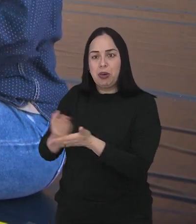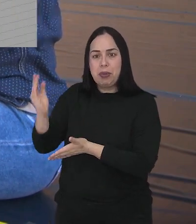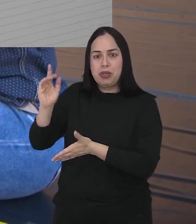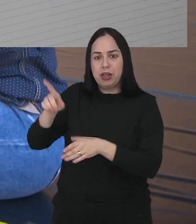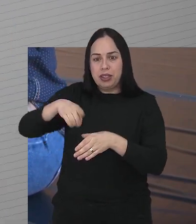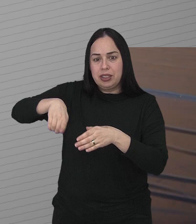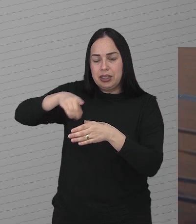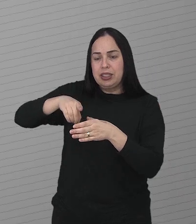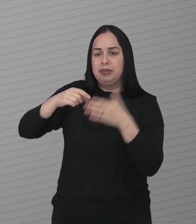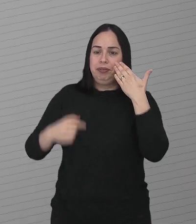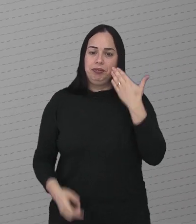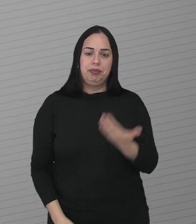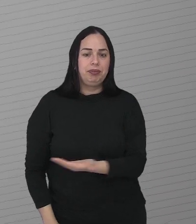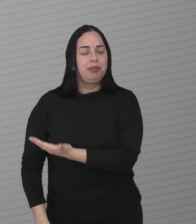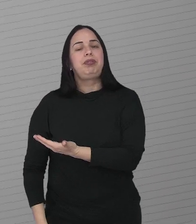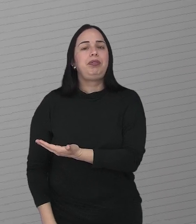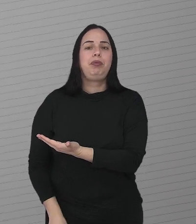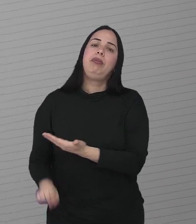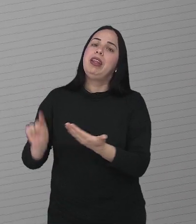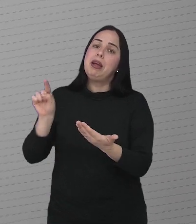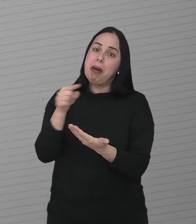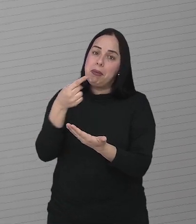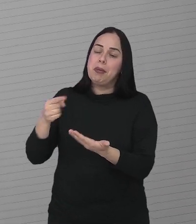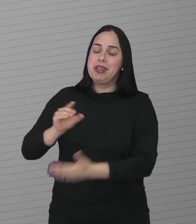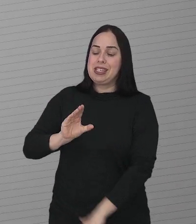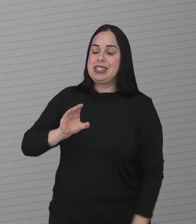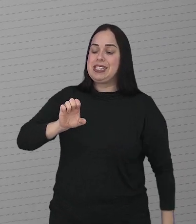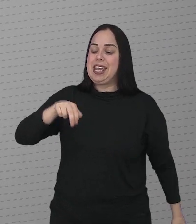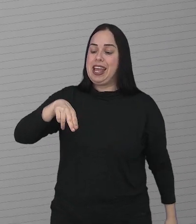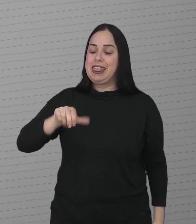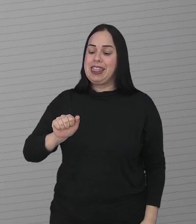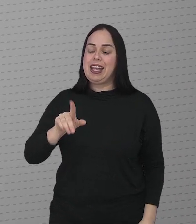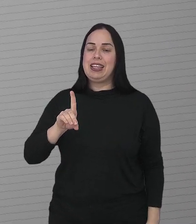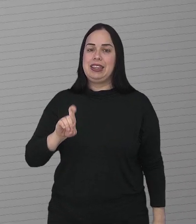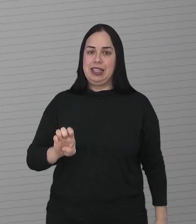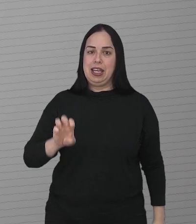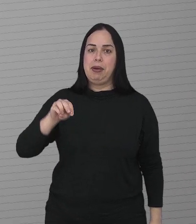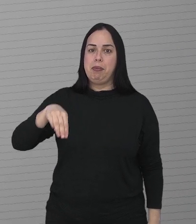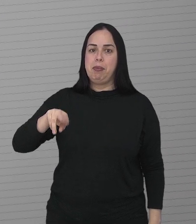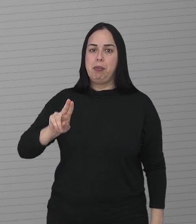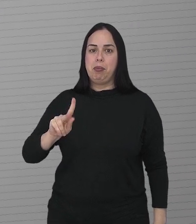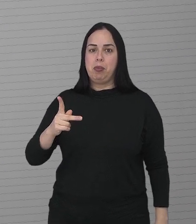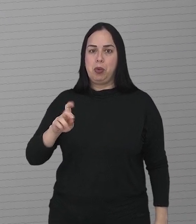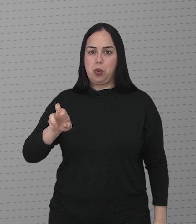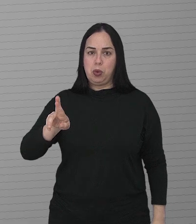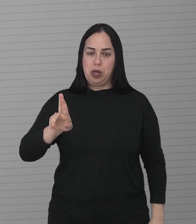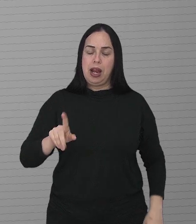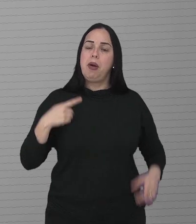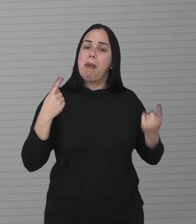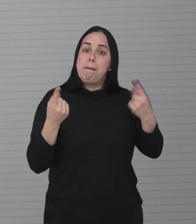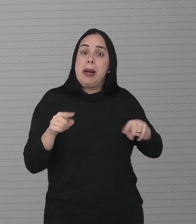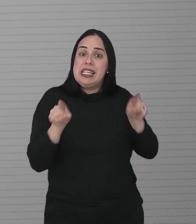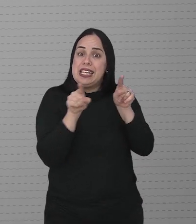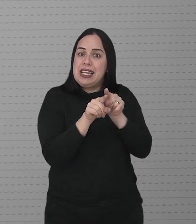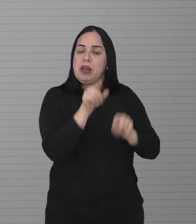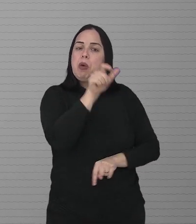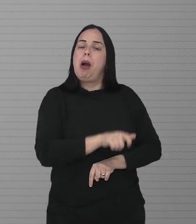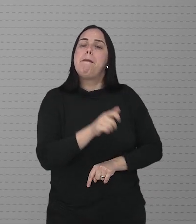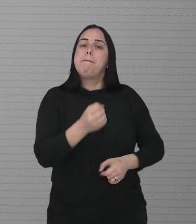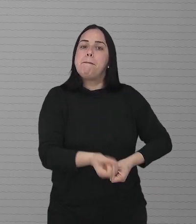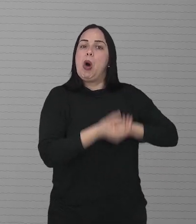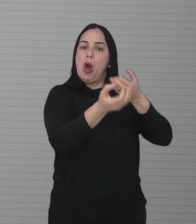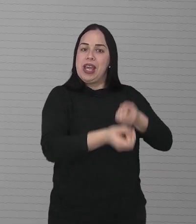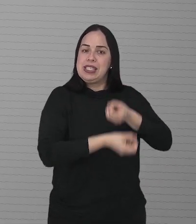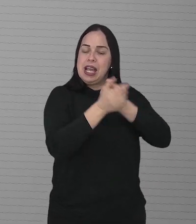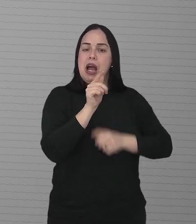álbum, que se chama Cena de Mulher, porque tem uma música que eu fiz em parceria com a Birma Vicentim, uma poeta de Jacareí. E eu